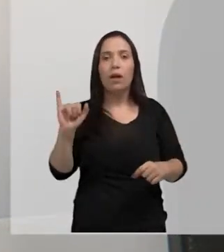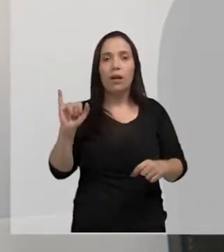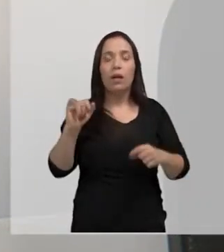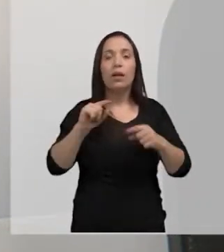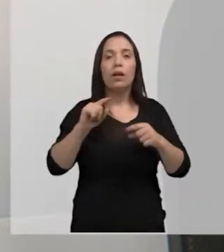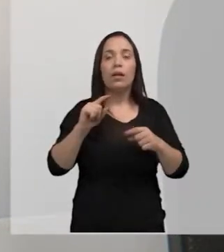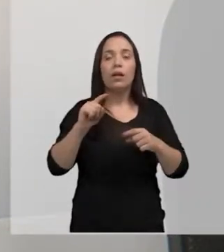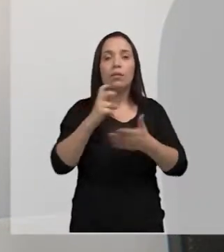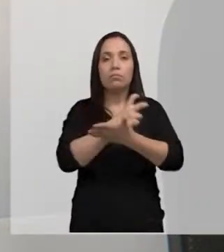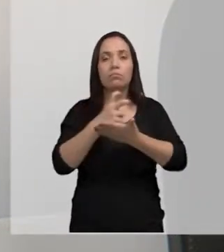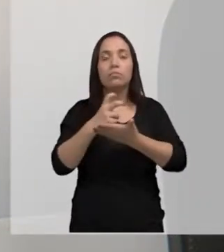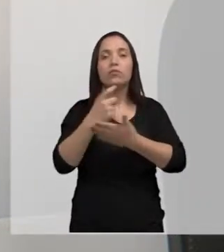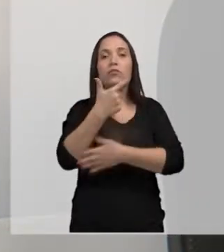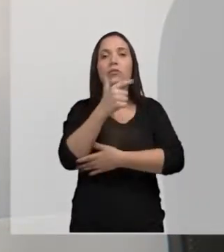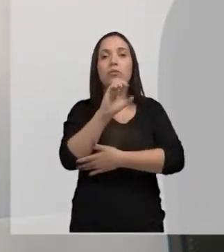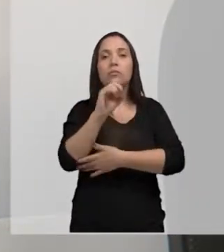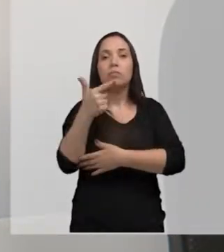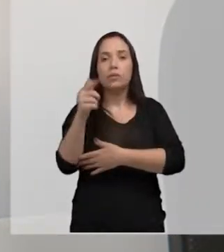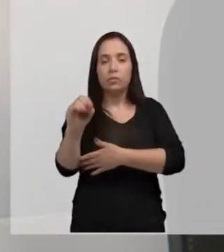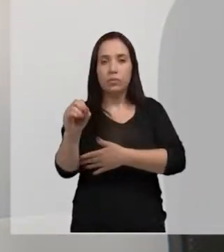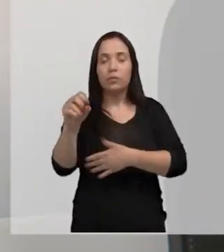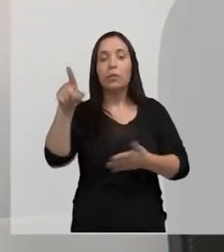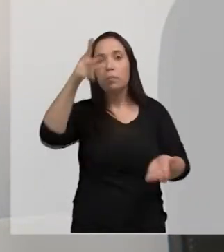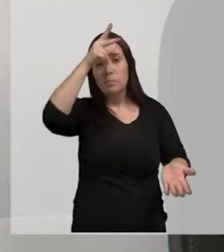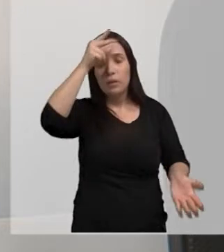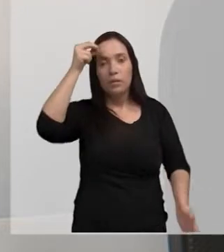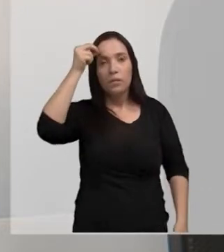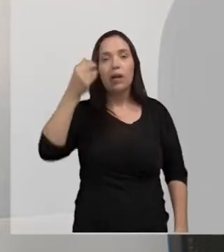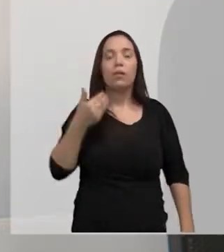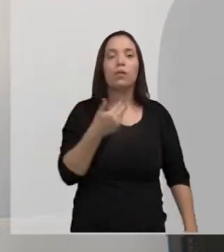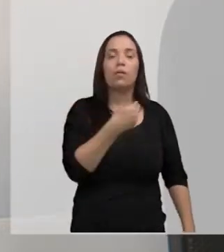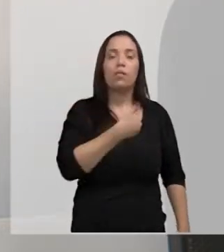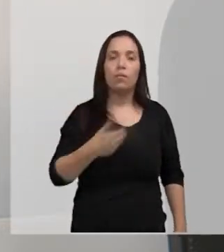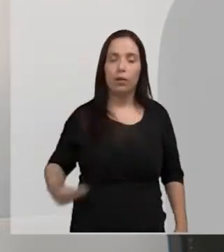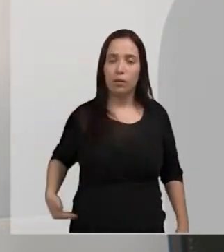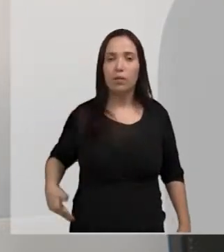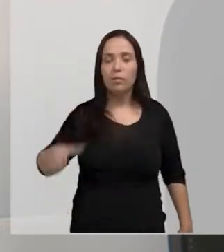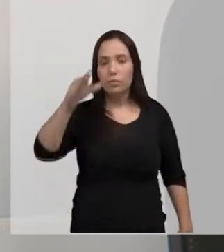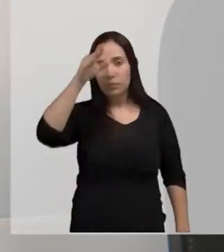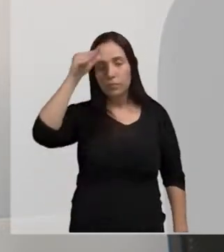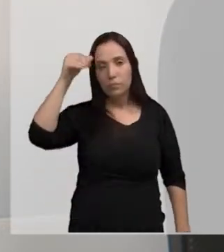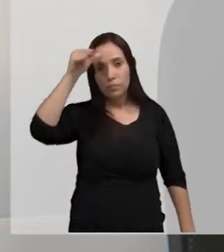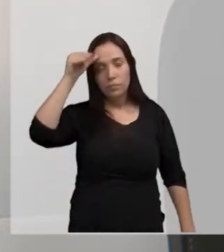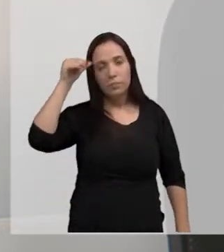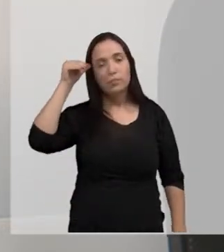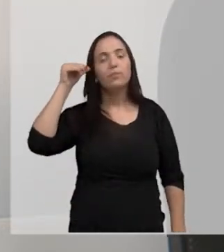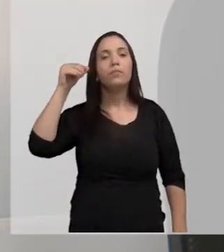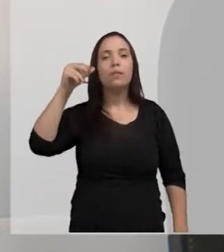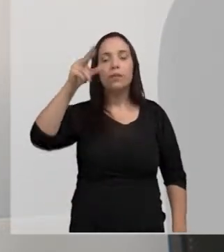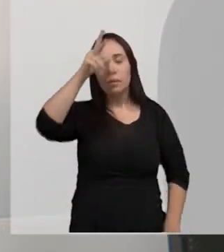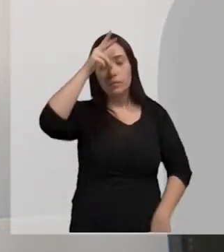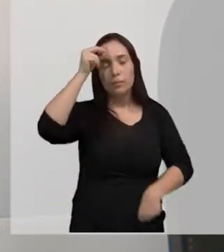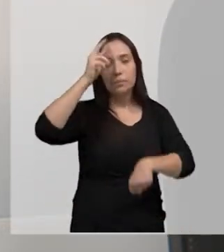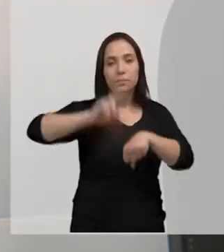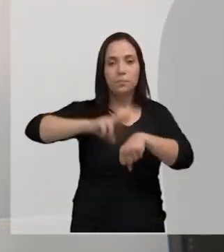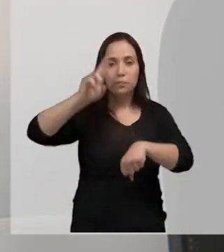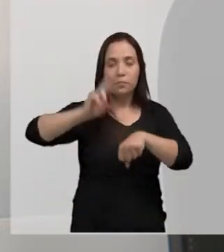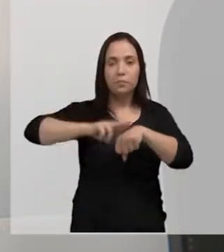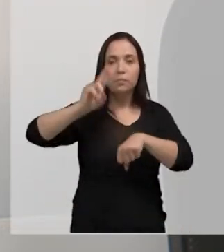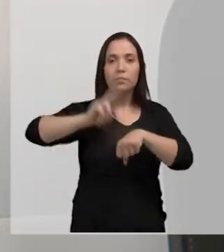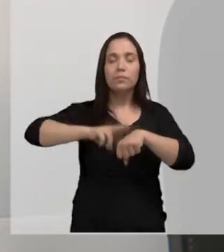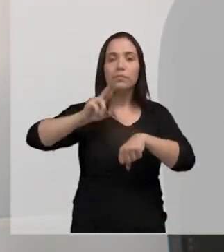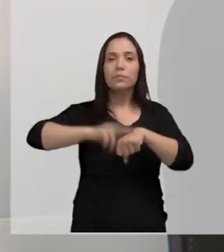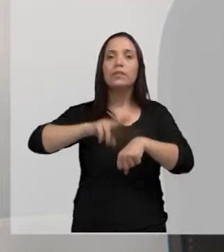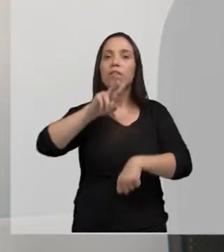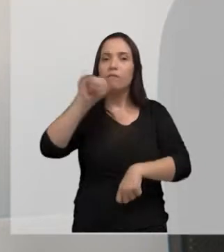de 2020. Eu acho que tanto o prefeito e o governador, o prefeito Alberto Cláudio e o governador Camilo